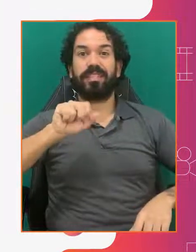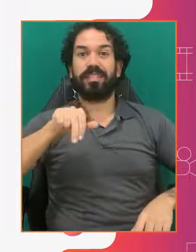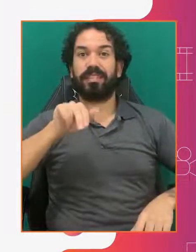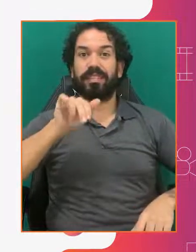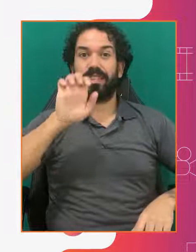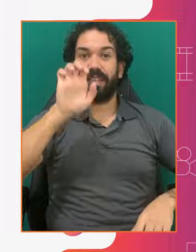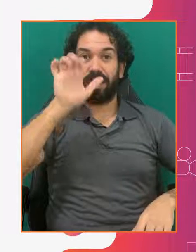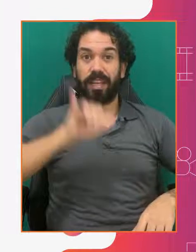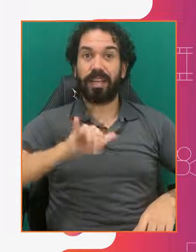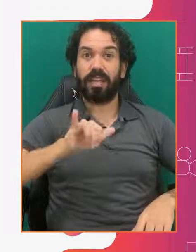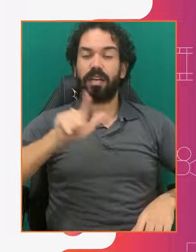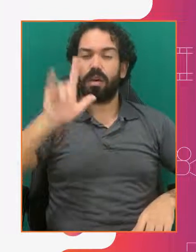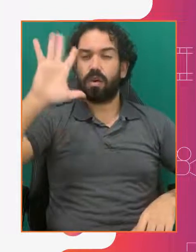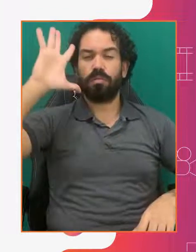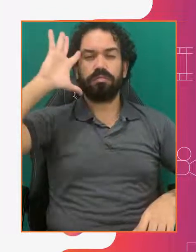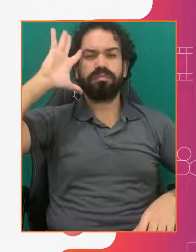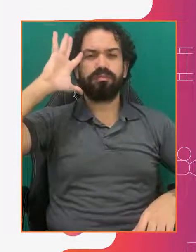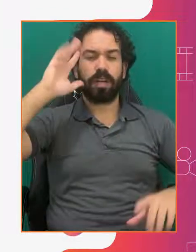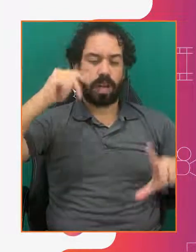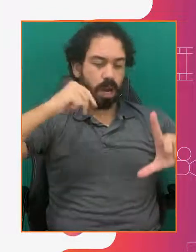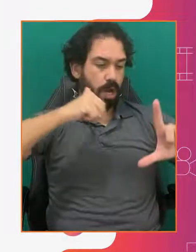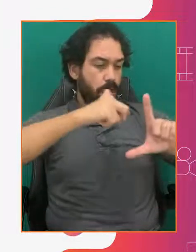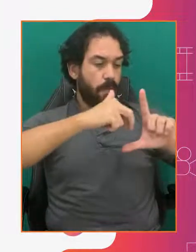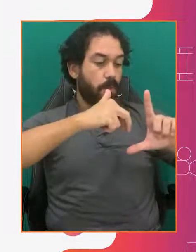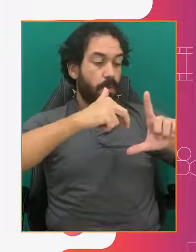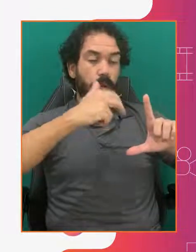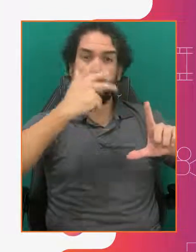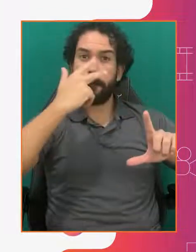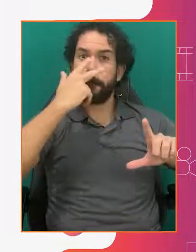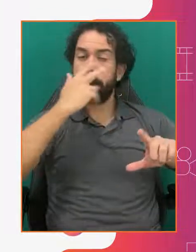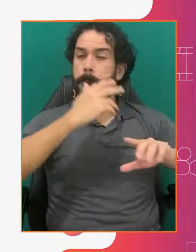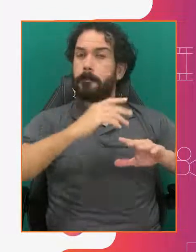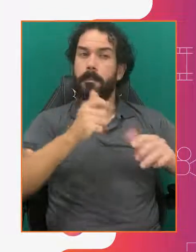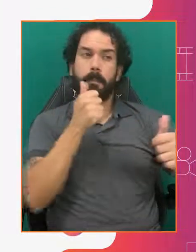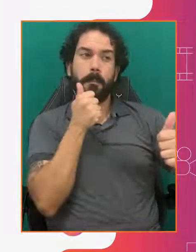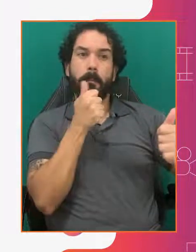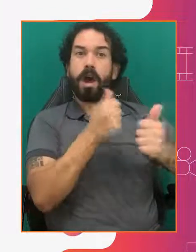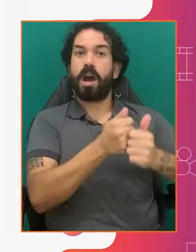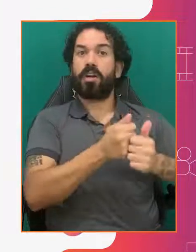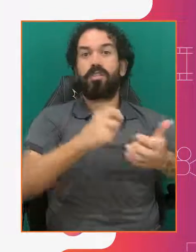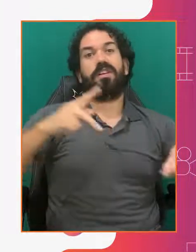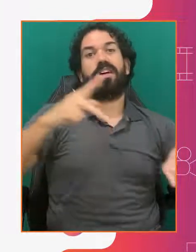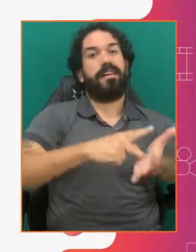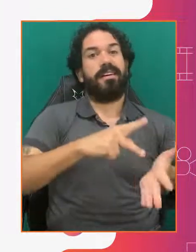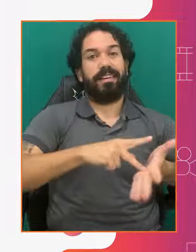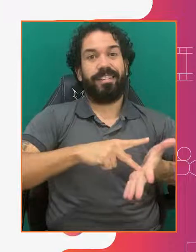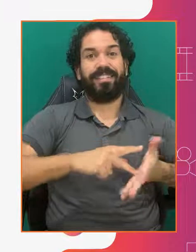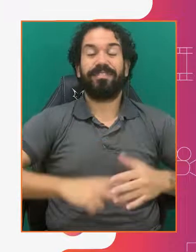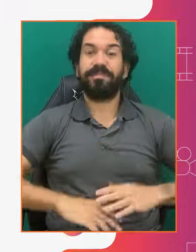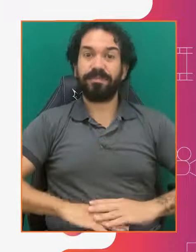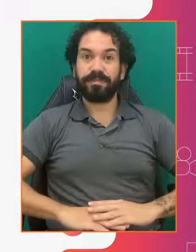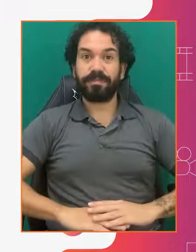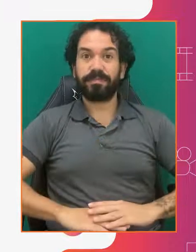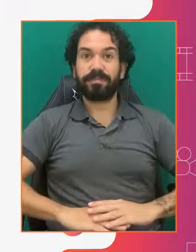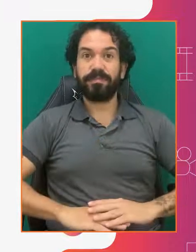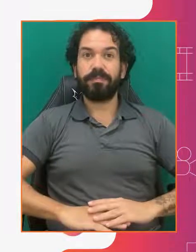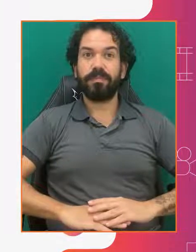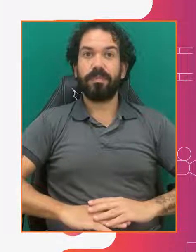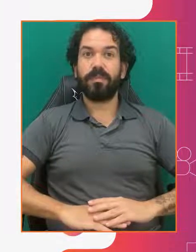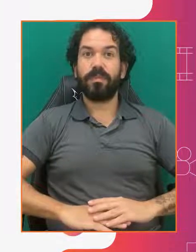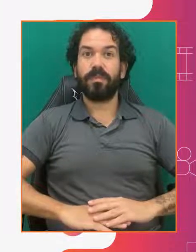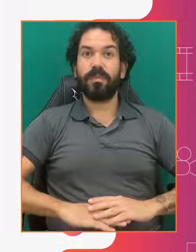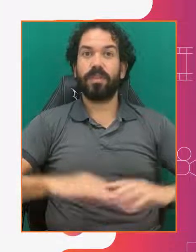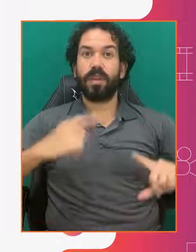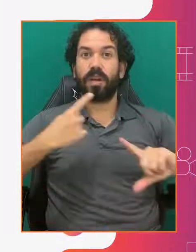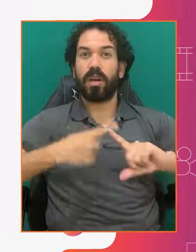que essa ilusão da animação parecesse o mais real possível. Porque se a